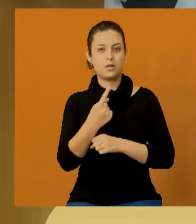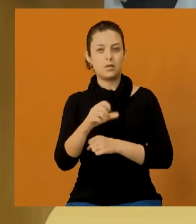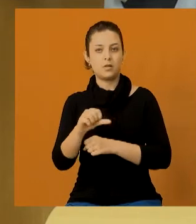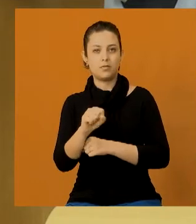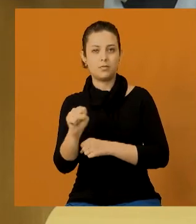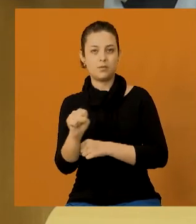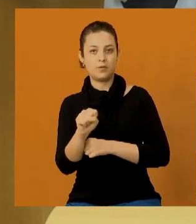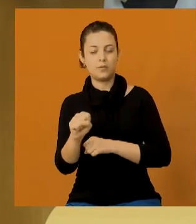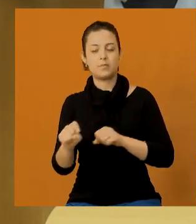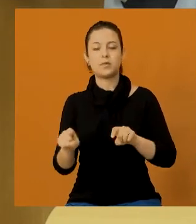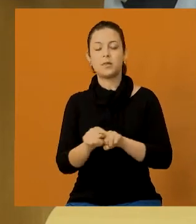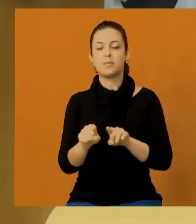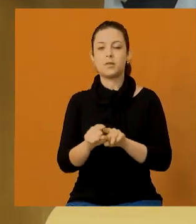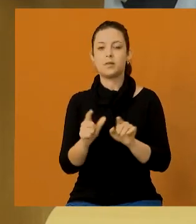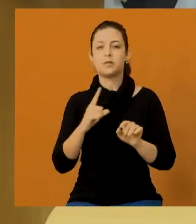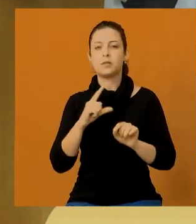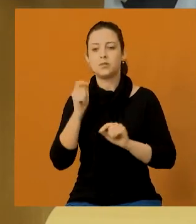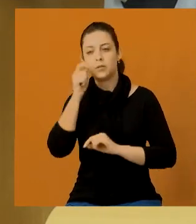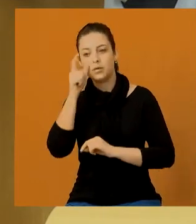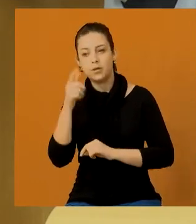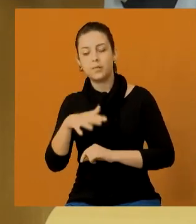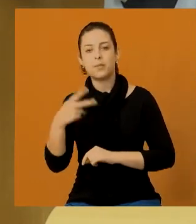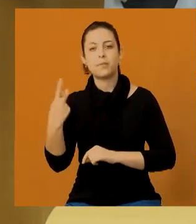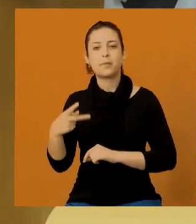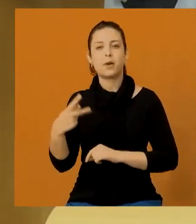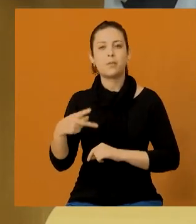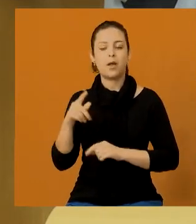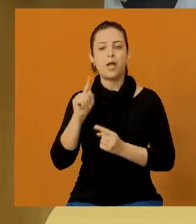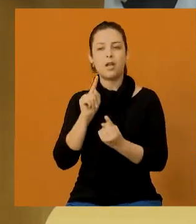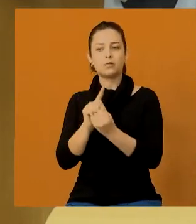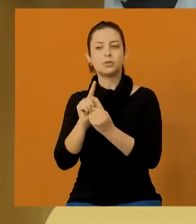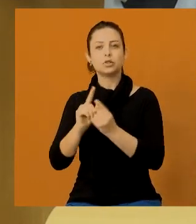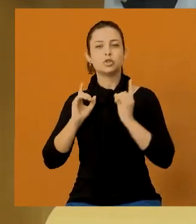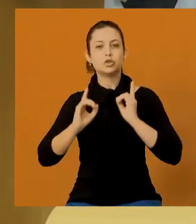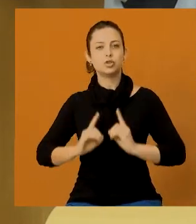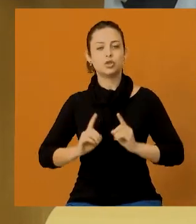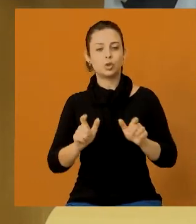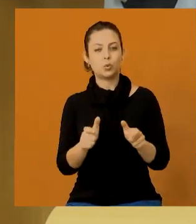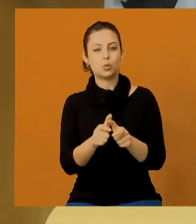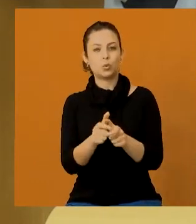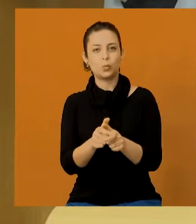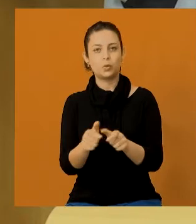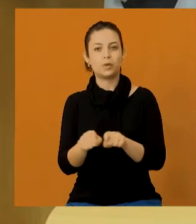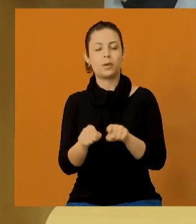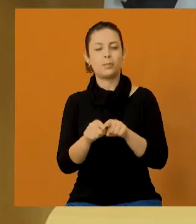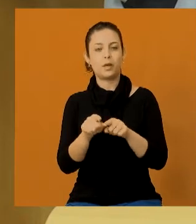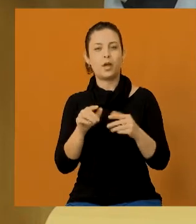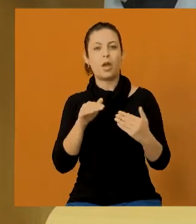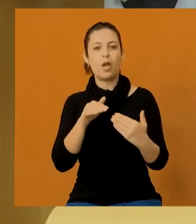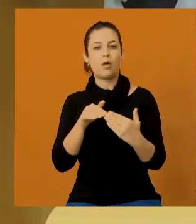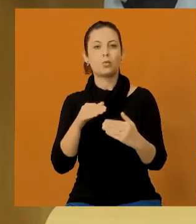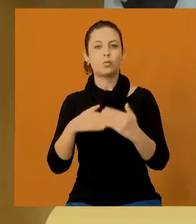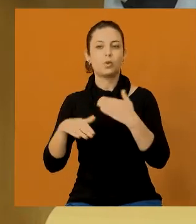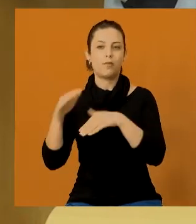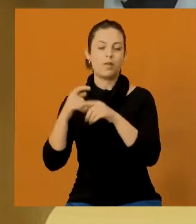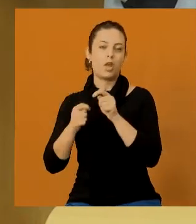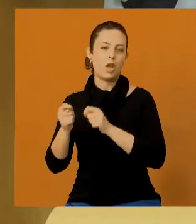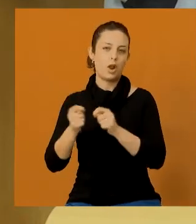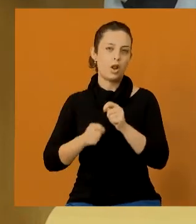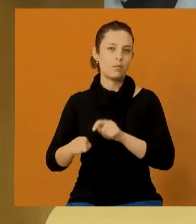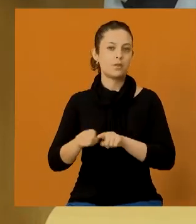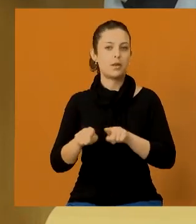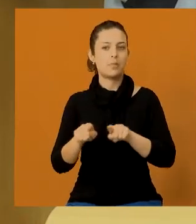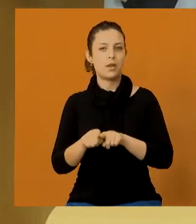1988, como também possui interesse público ao atender o direito das minorias, alinhando o desenvolvimento econômico